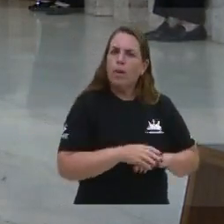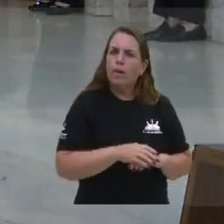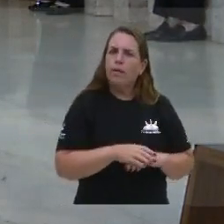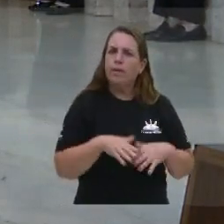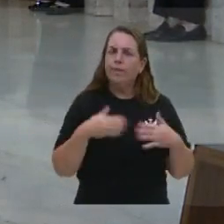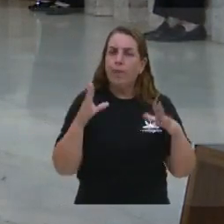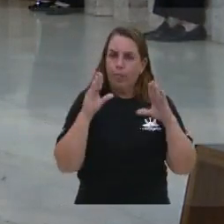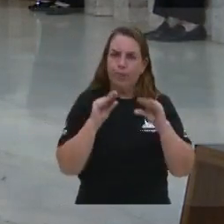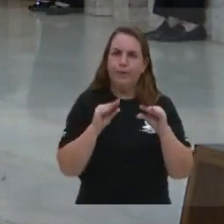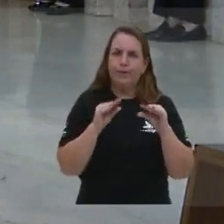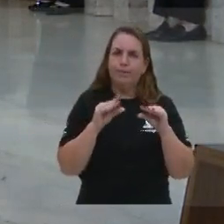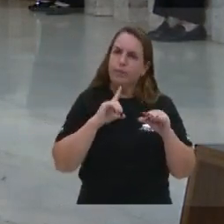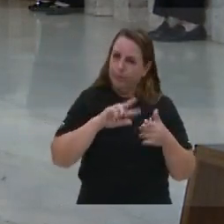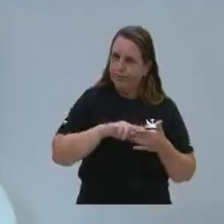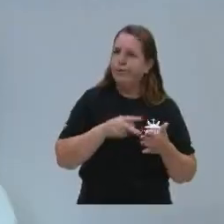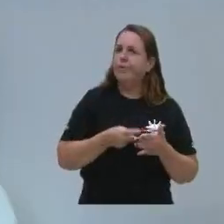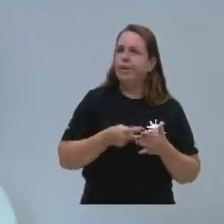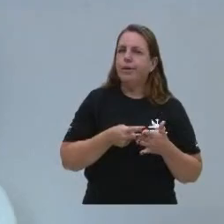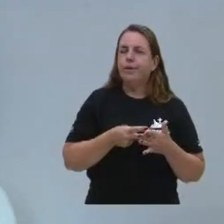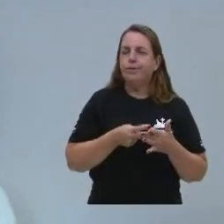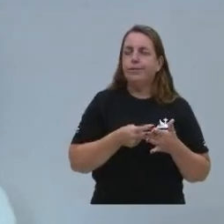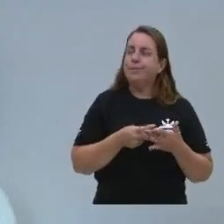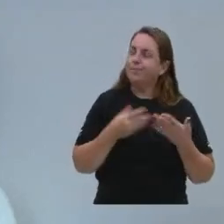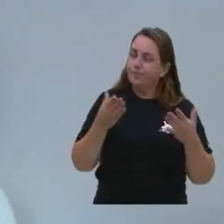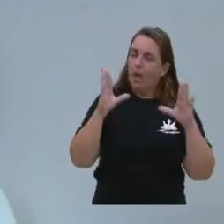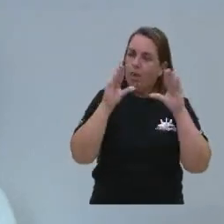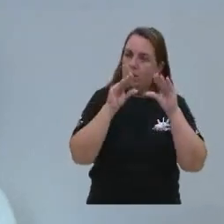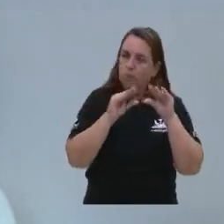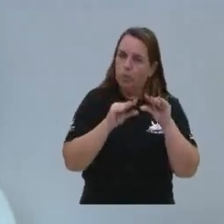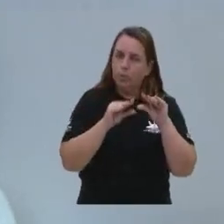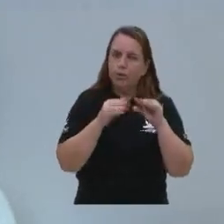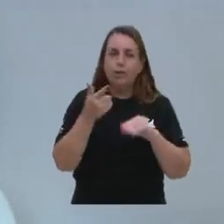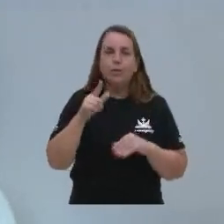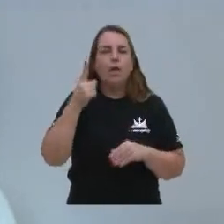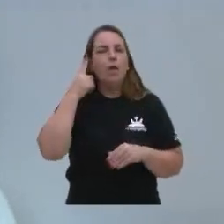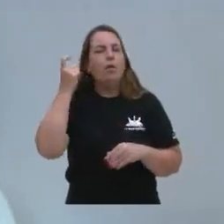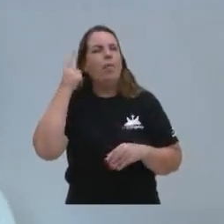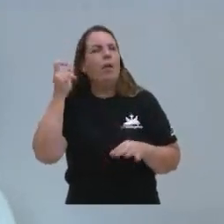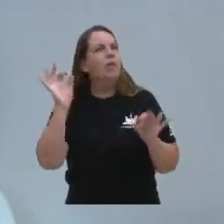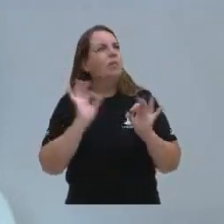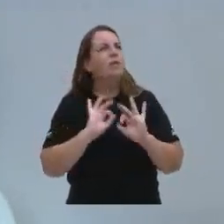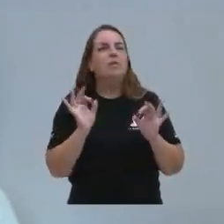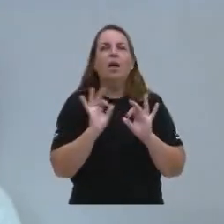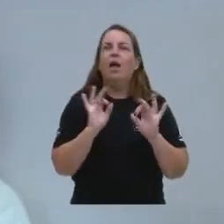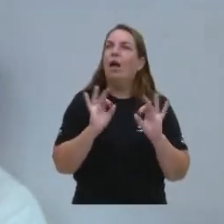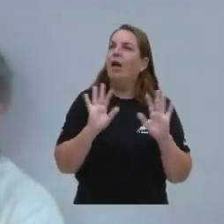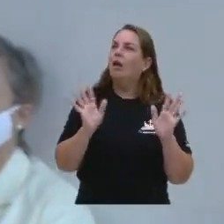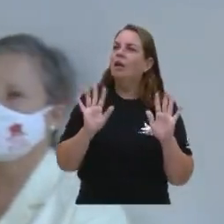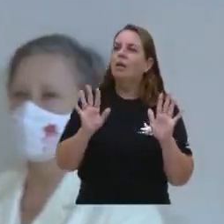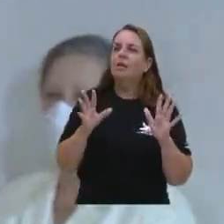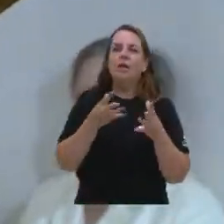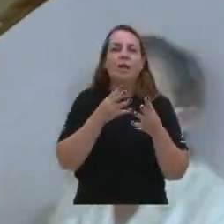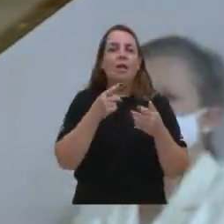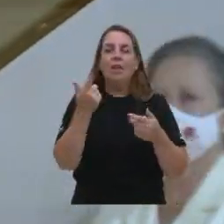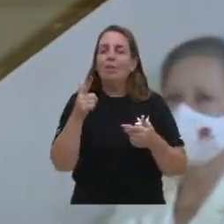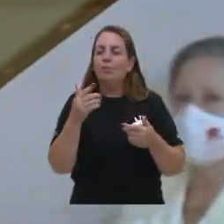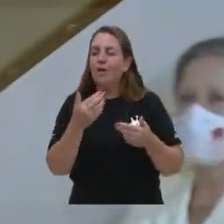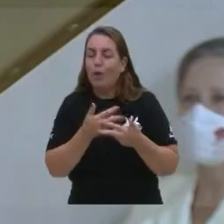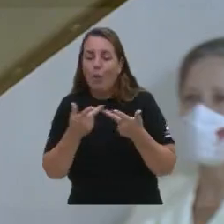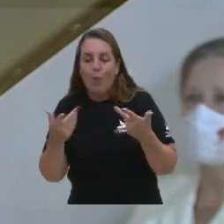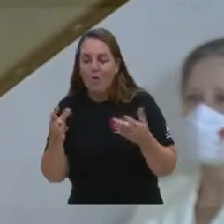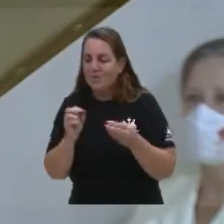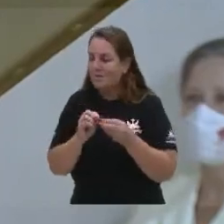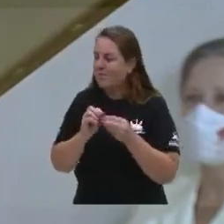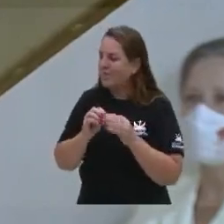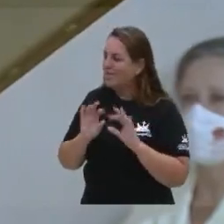Tem um significado. À noite não tem barulho, à noite não tem muitos afazeres,